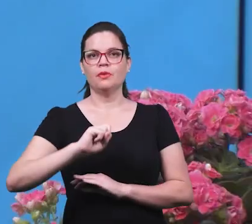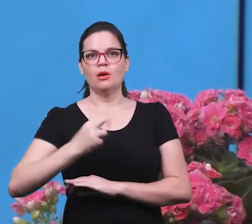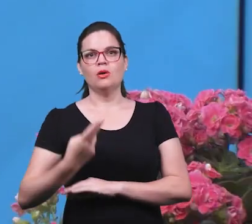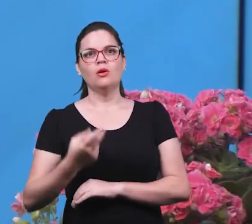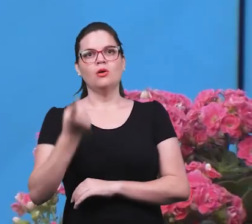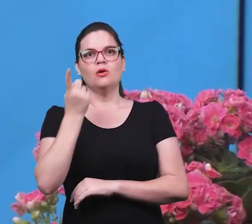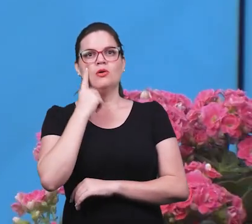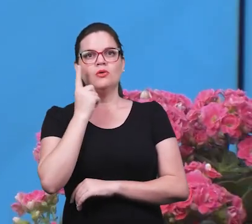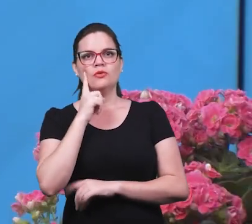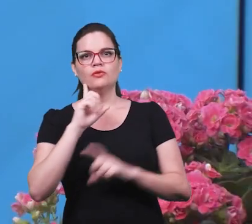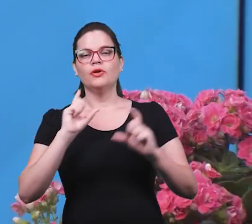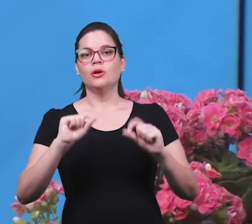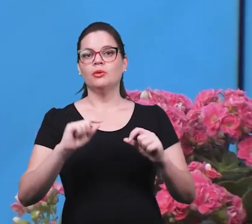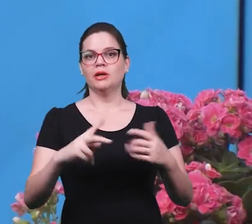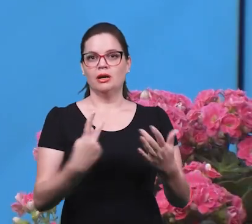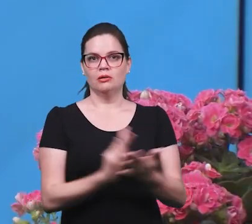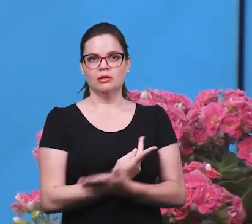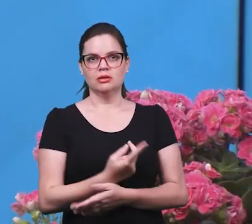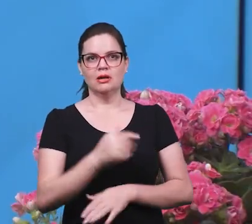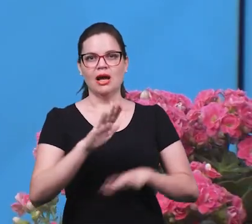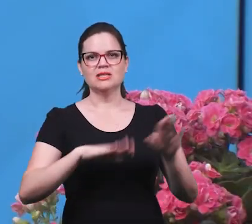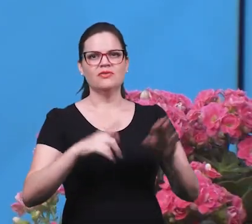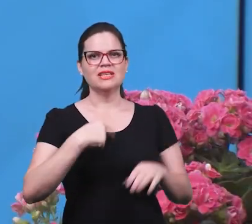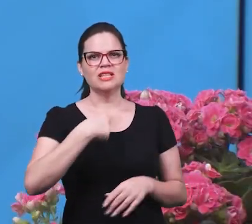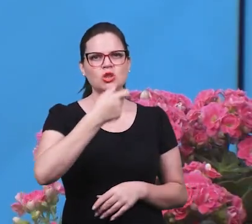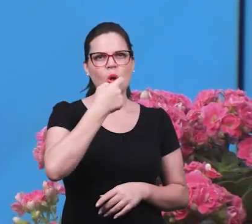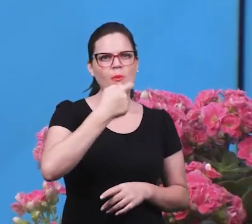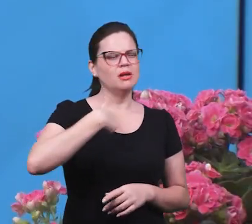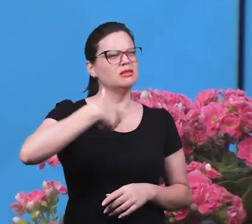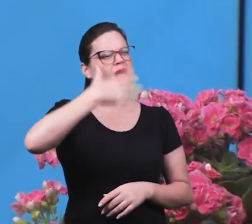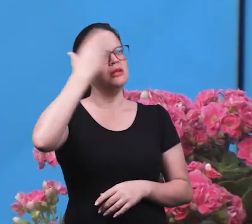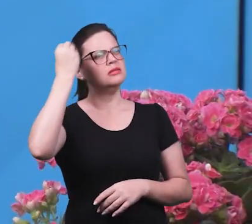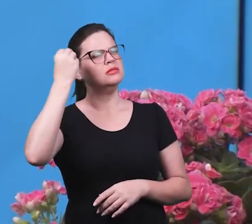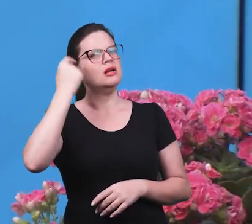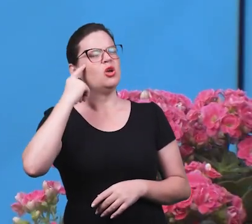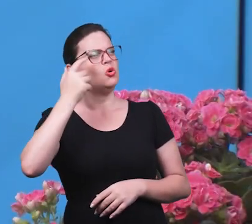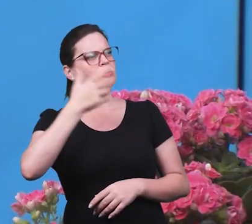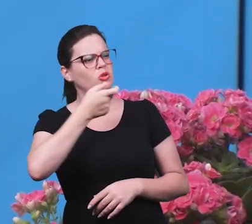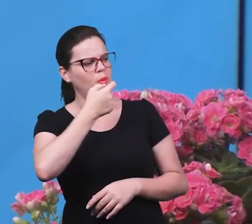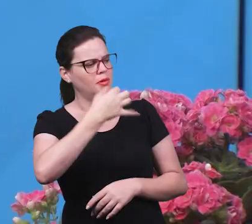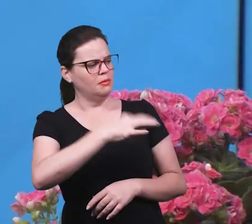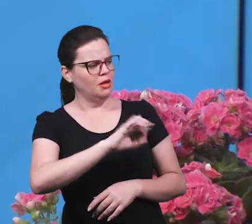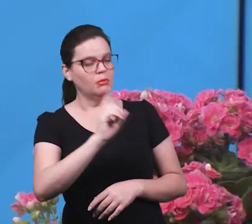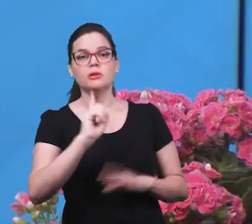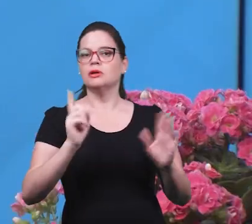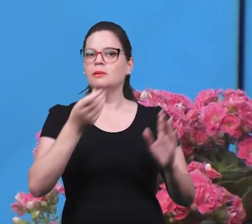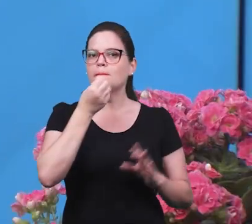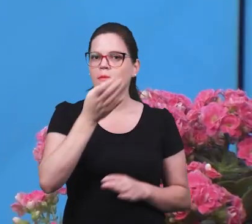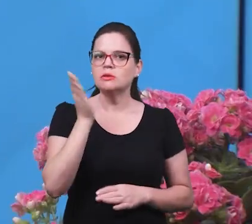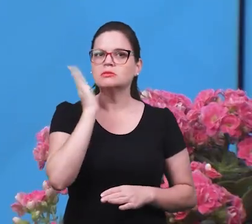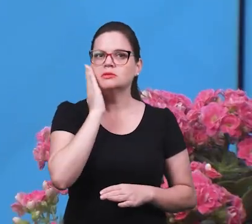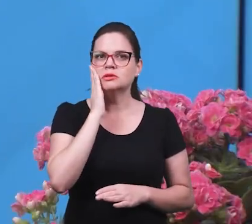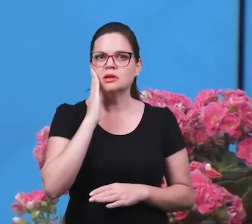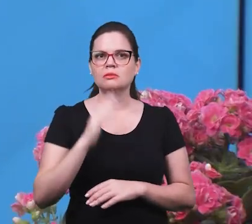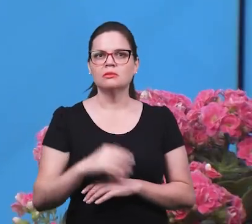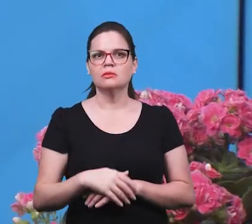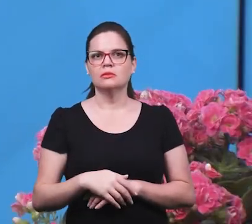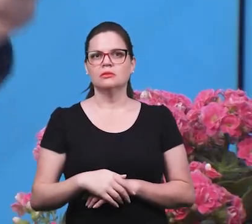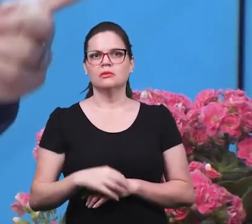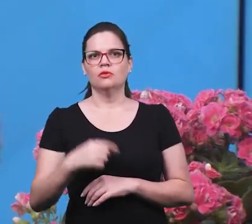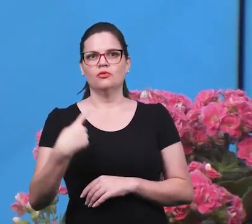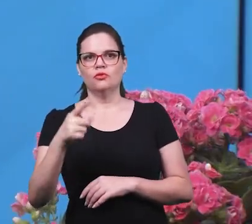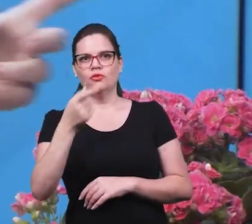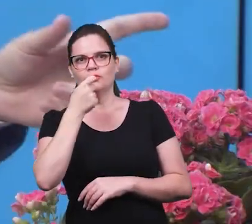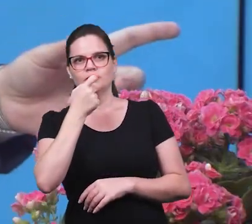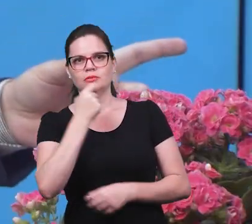essa medicação foi tomada, Sim, principalmente em idosos que esquecem de tomar medicação. sim, Idoso esqueceu de tomar, mediu a